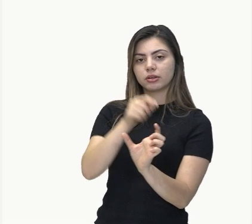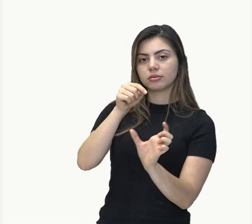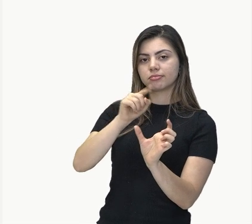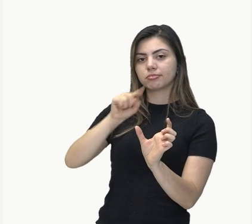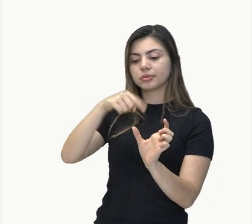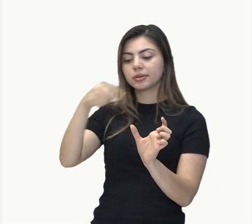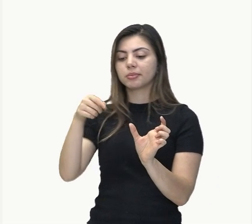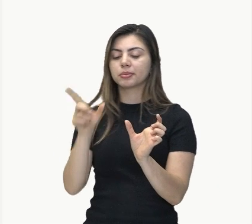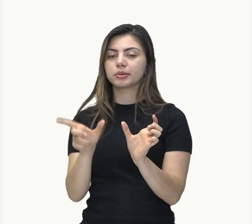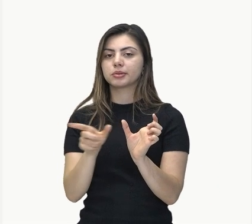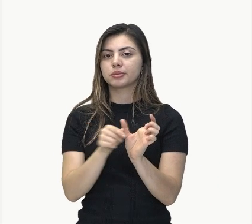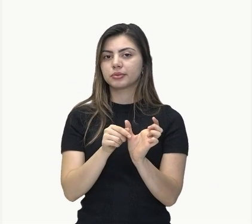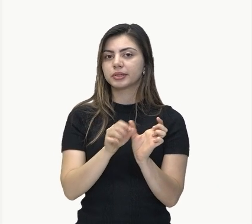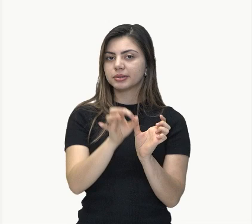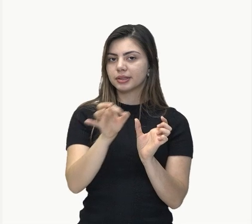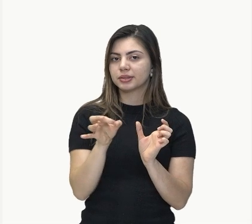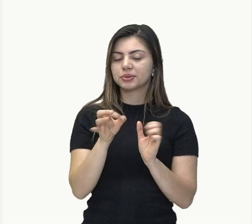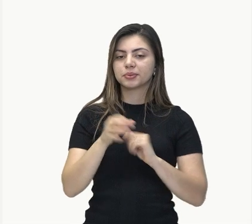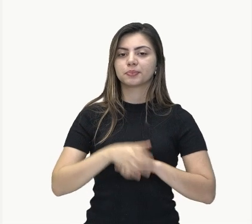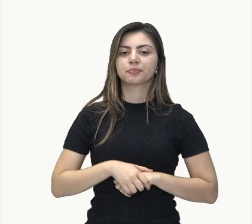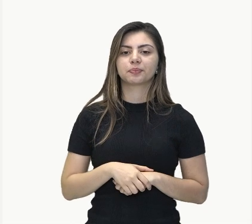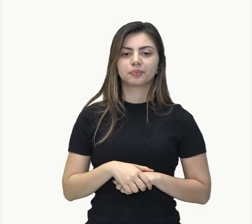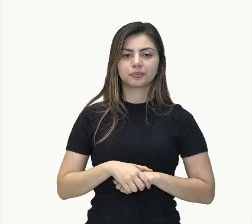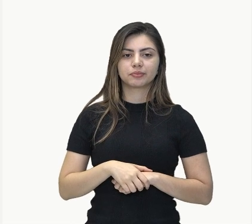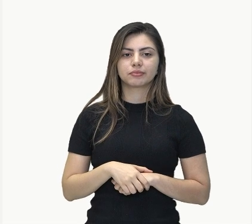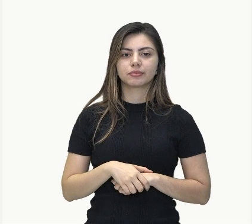mais o sufixo, ok?